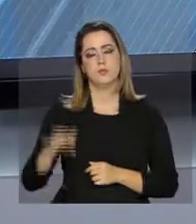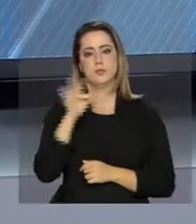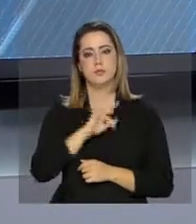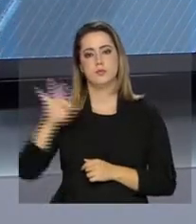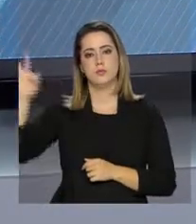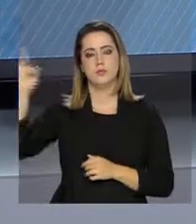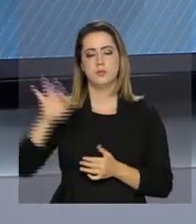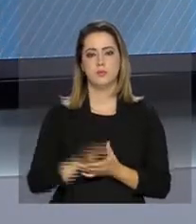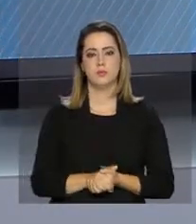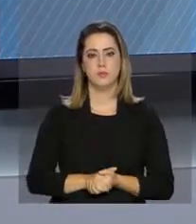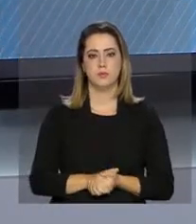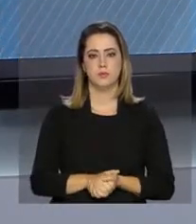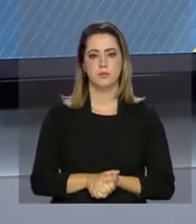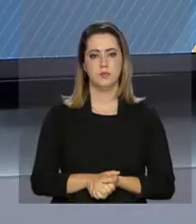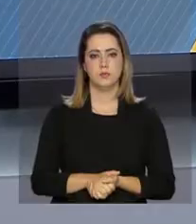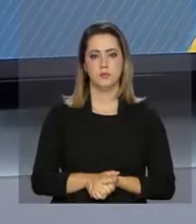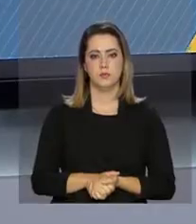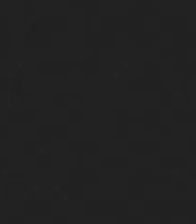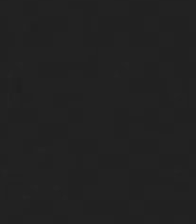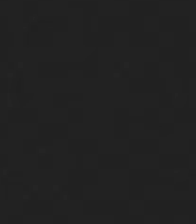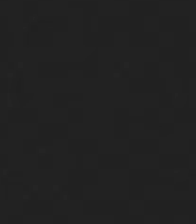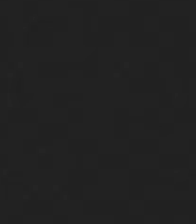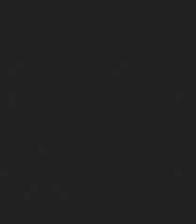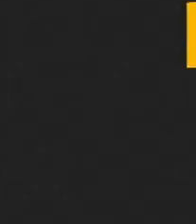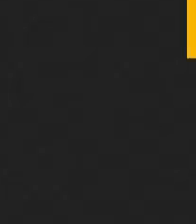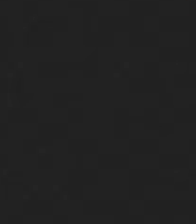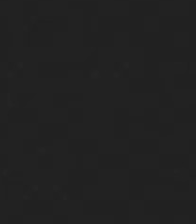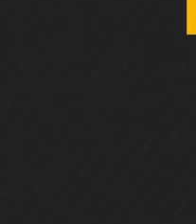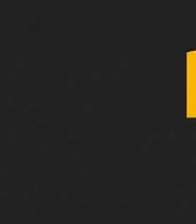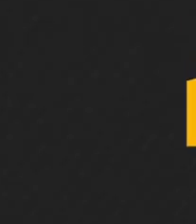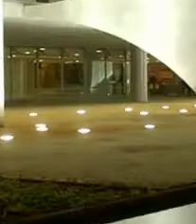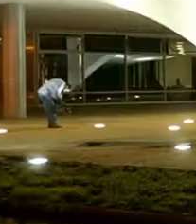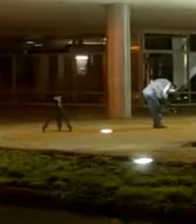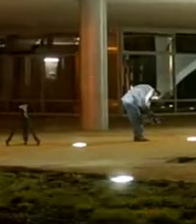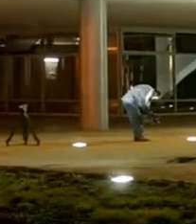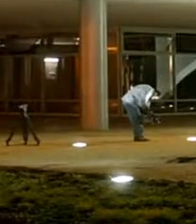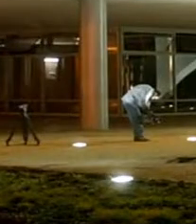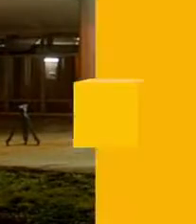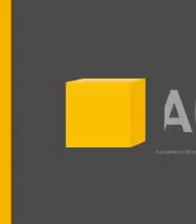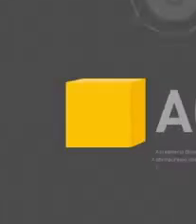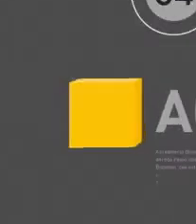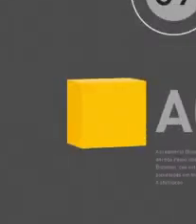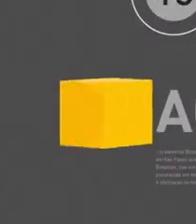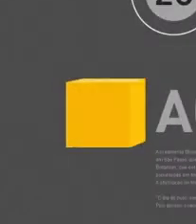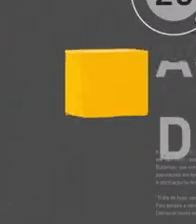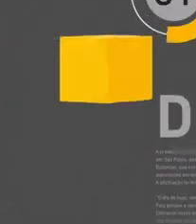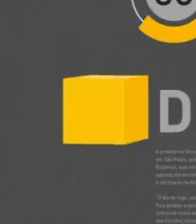NBR, a TV do Governo Federal.